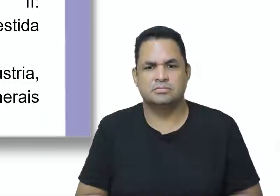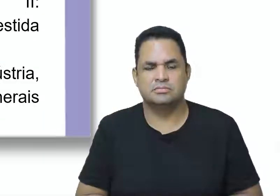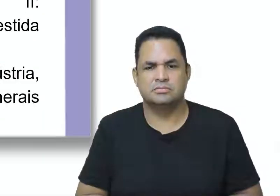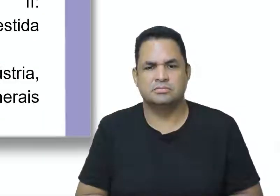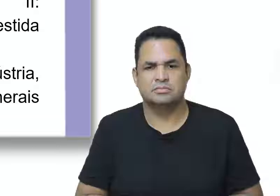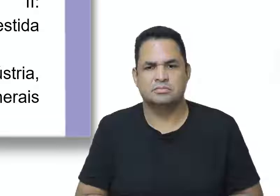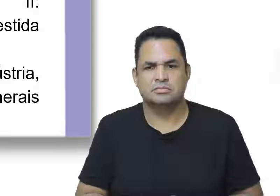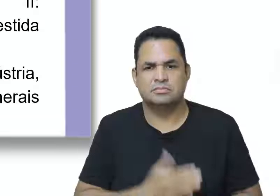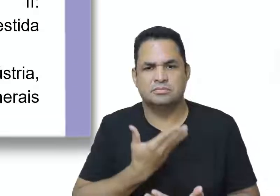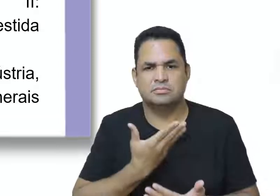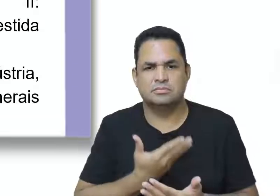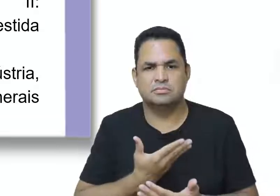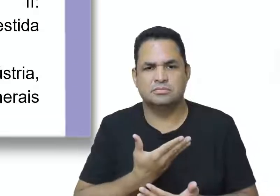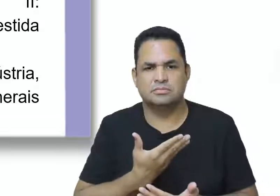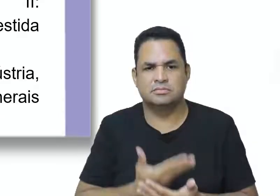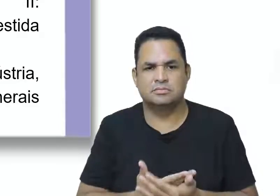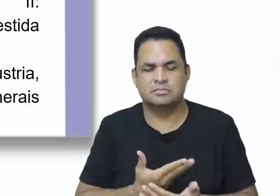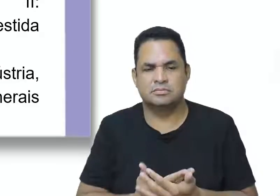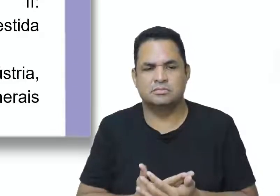Aula